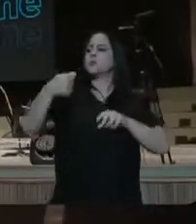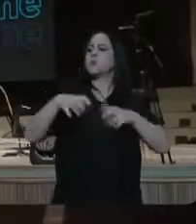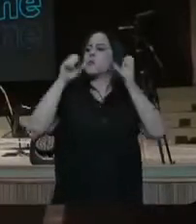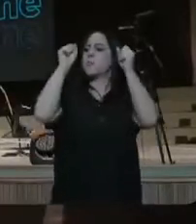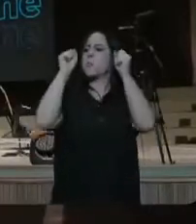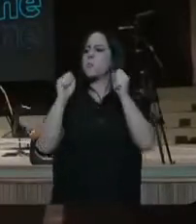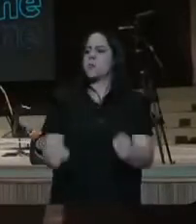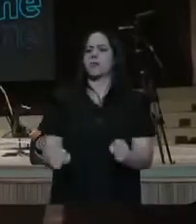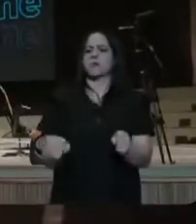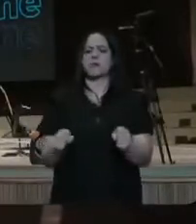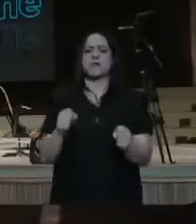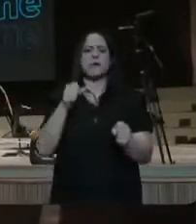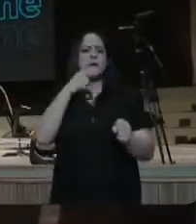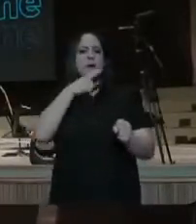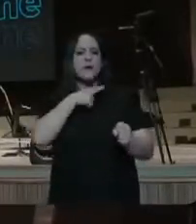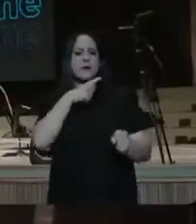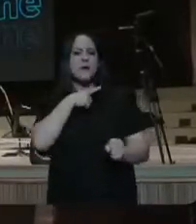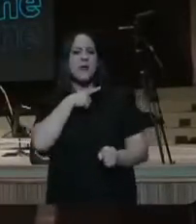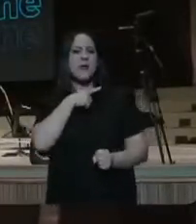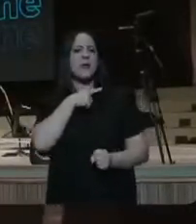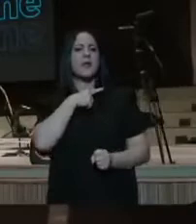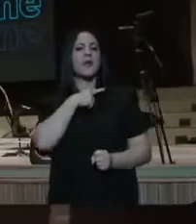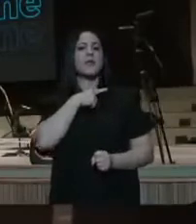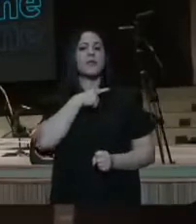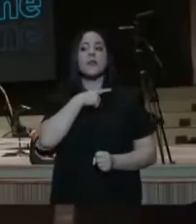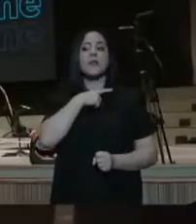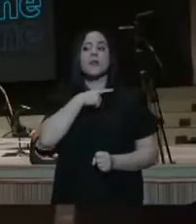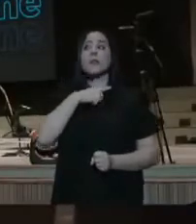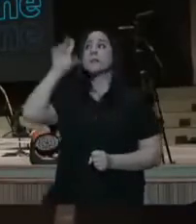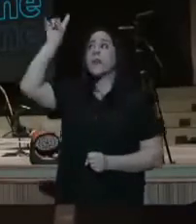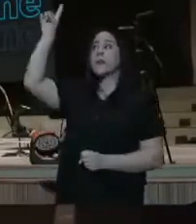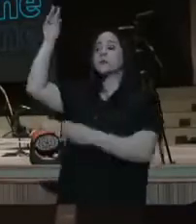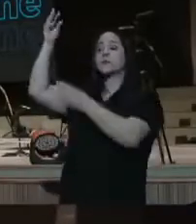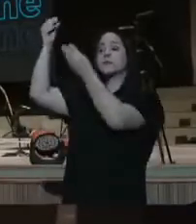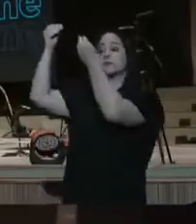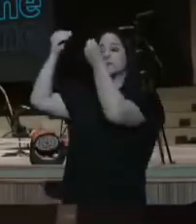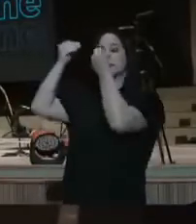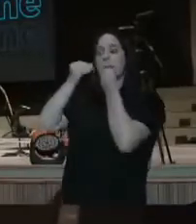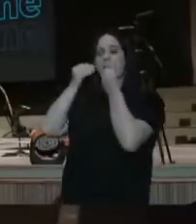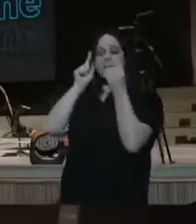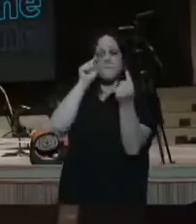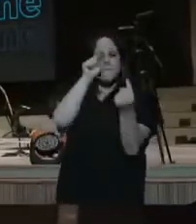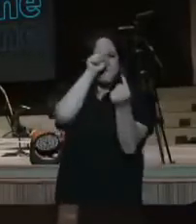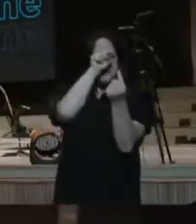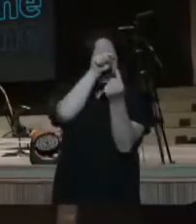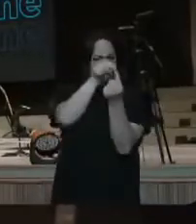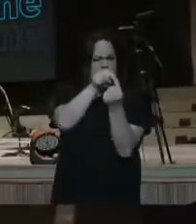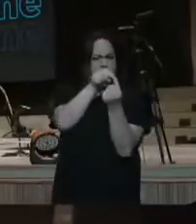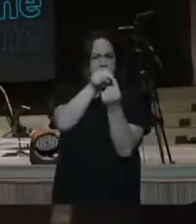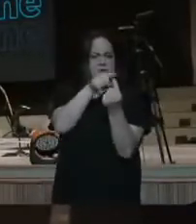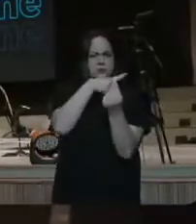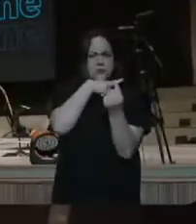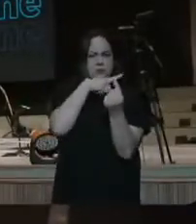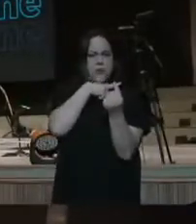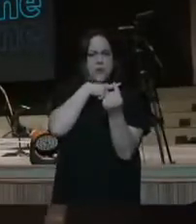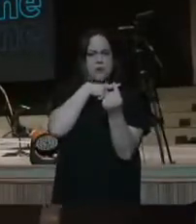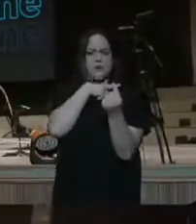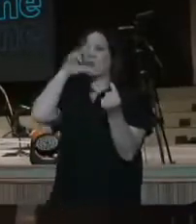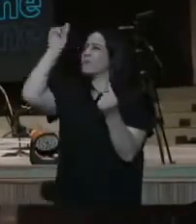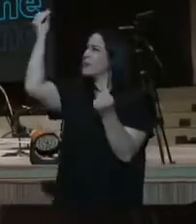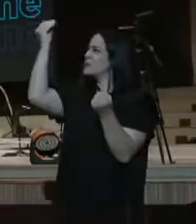sobre o poder que a em receber uma visão de propósito de destino da parte de deus